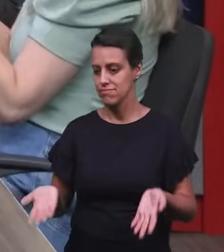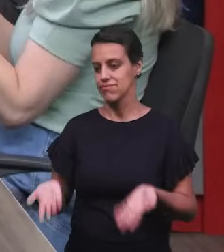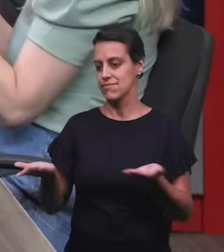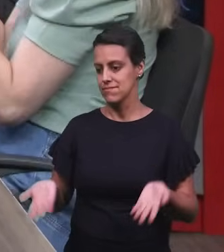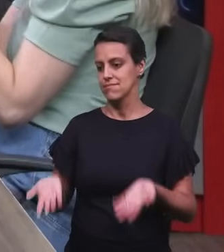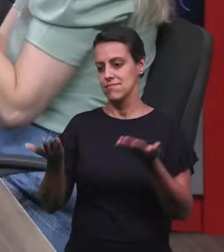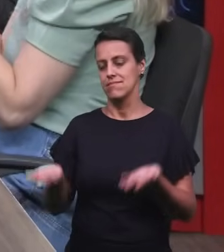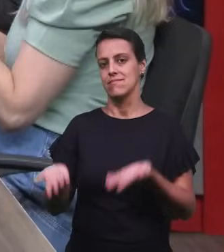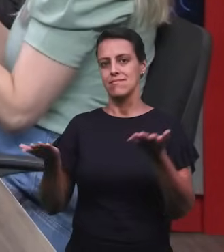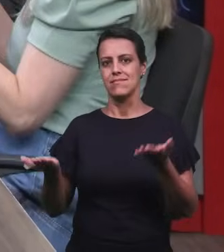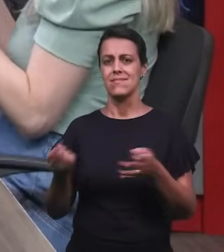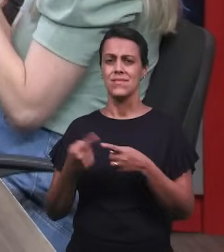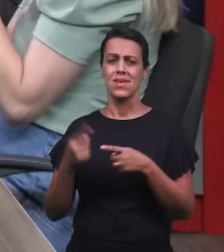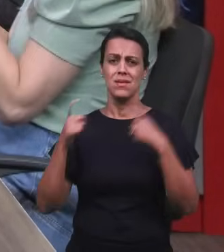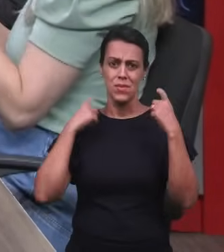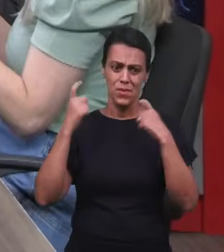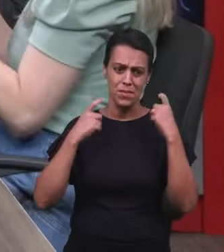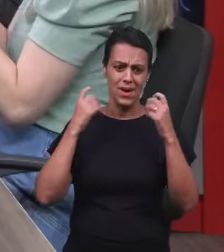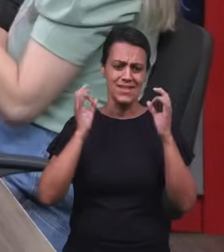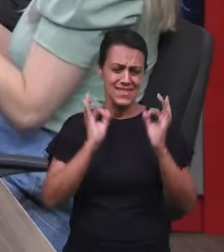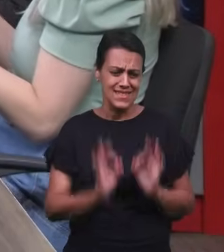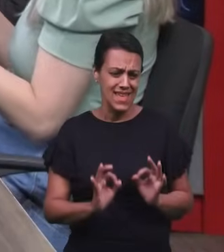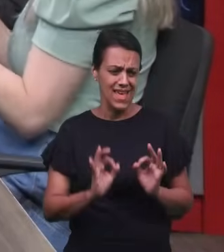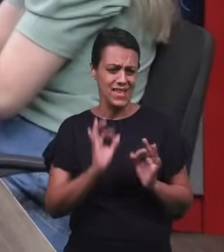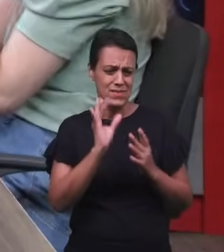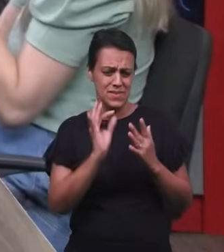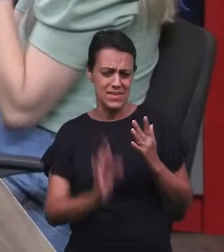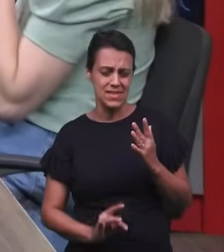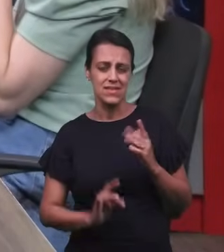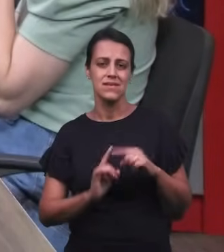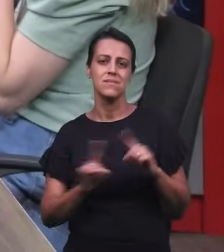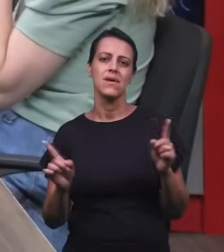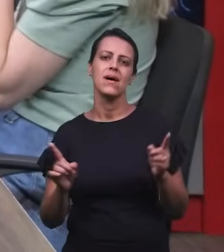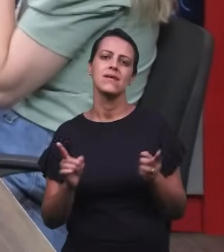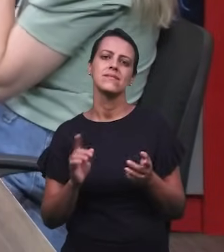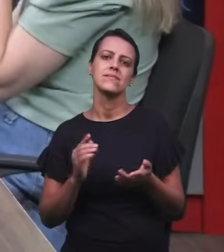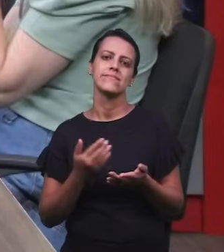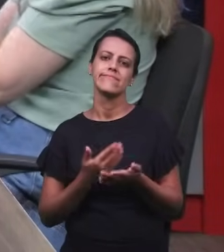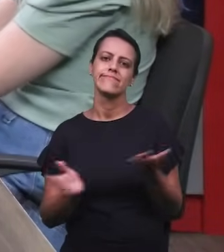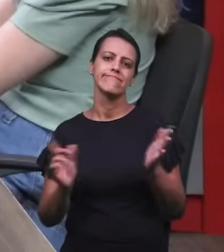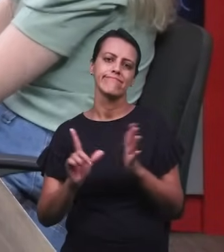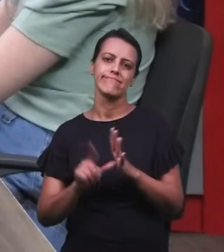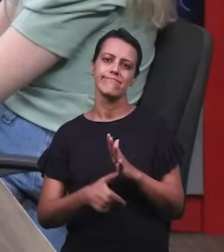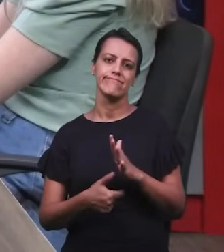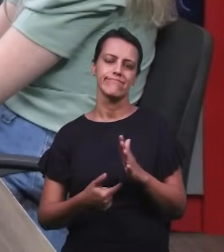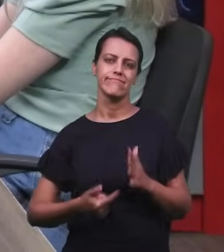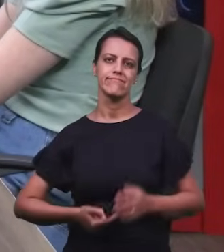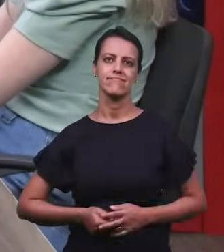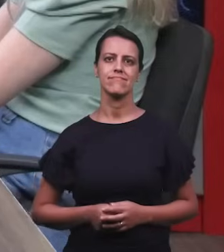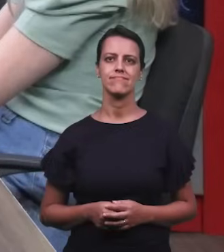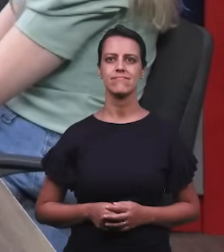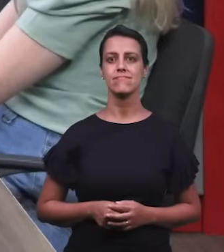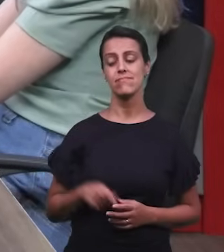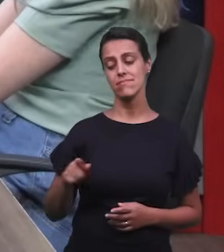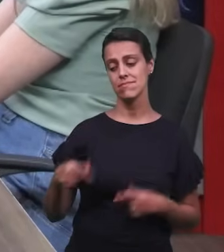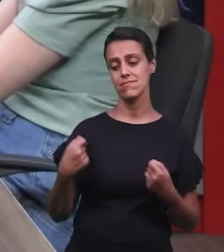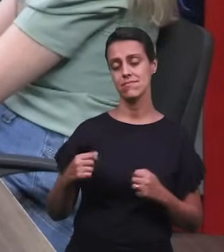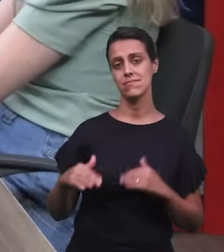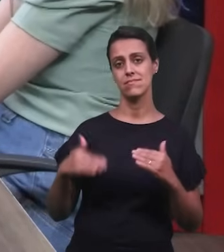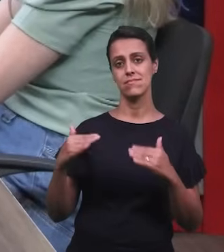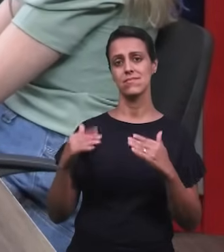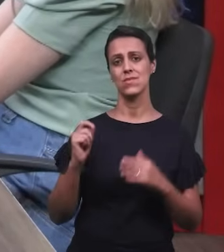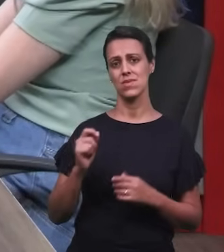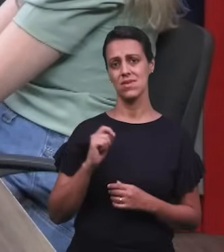fica muito preocupado com os detalhes, de fazer tudo certo, tudo perfeito, e não coloca em prática, né? E os pontos a serem desenvolvidos. Então, eles são